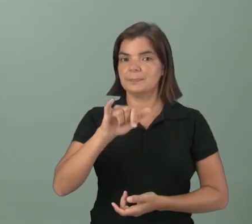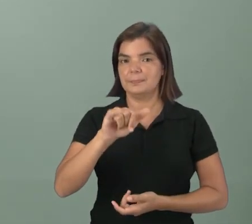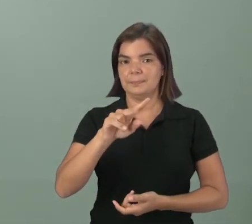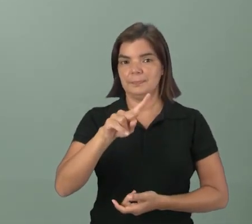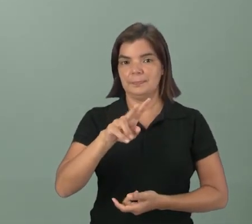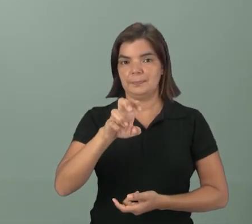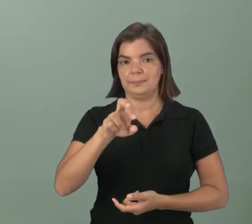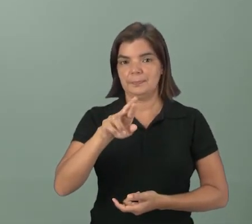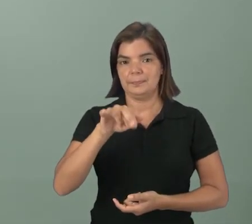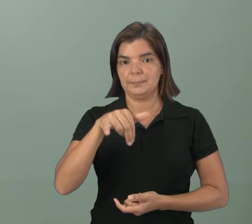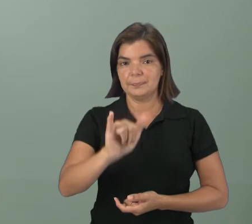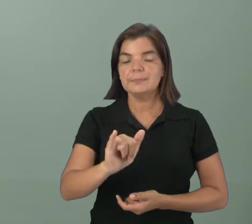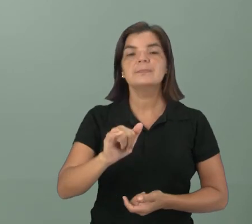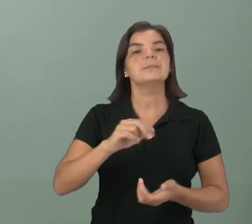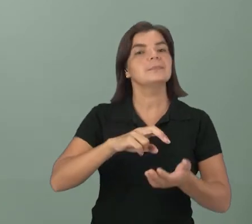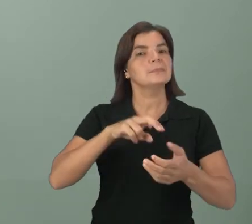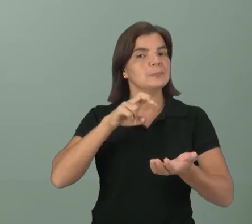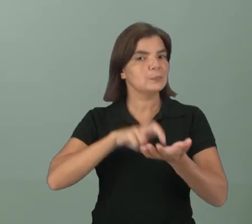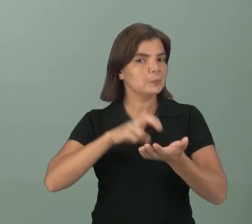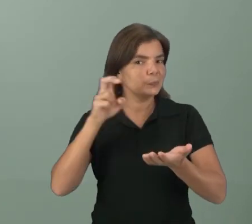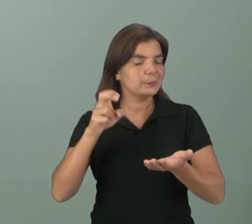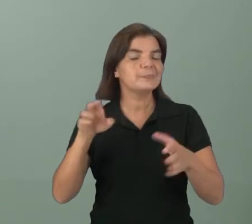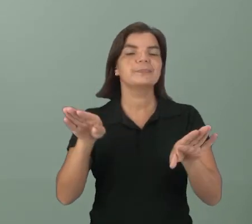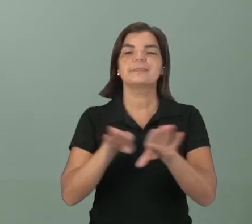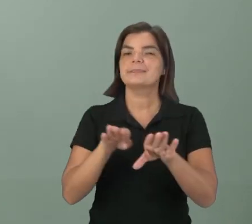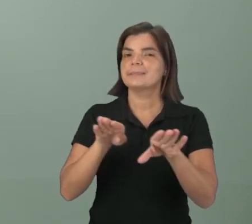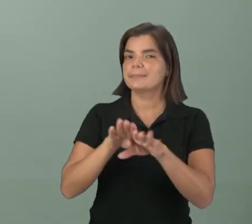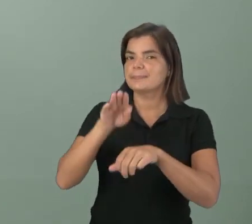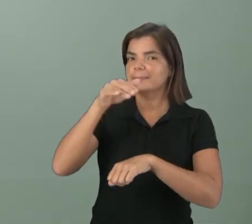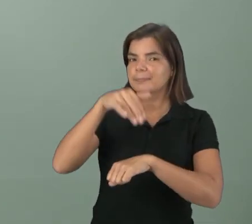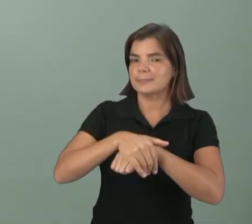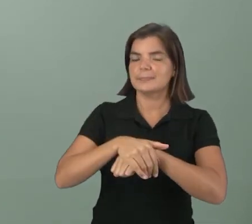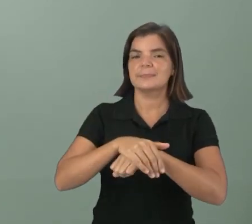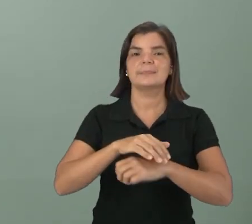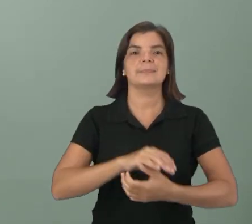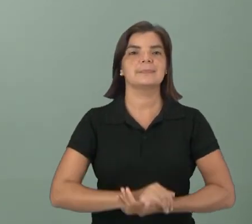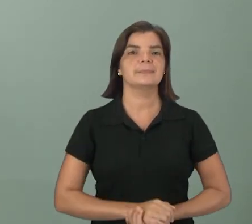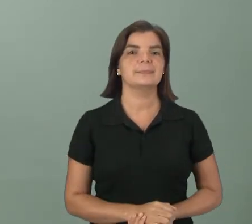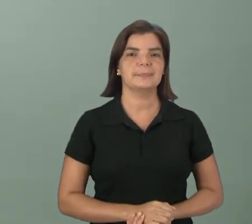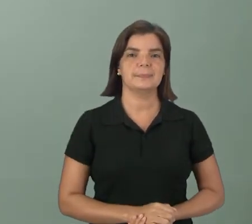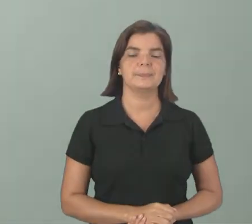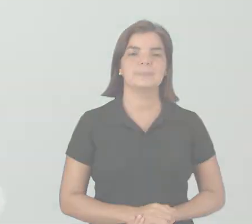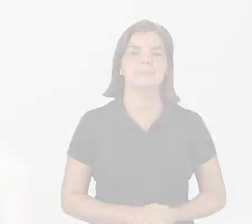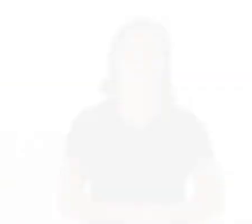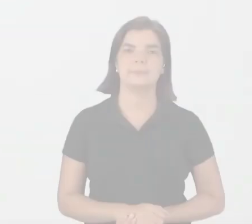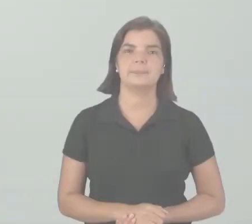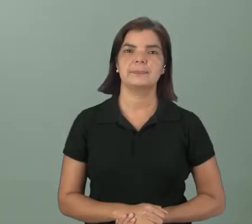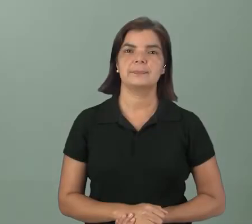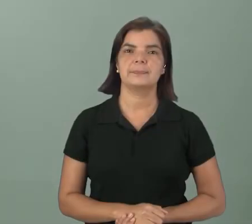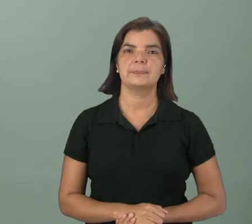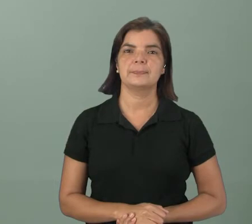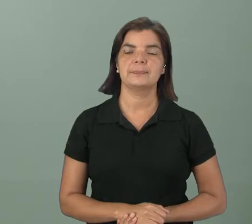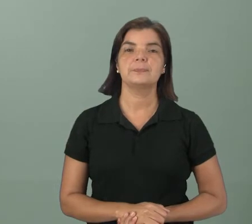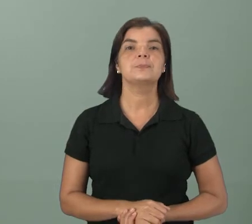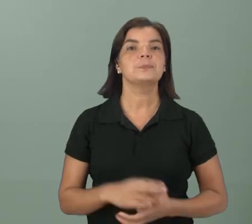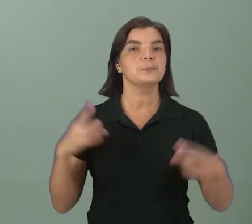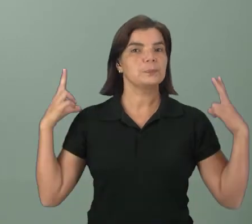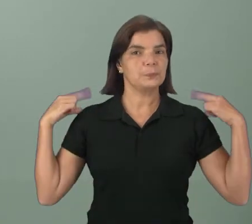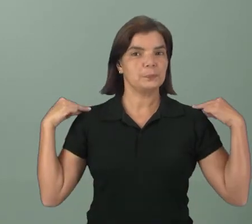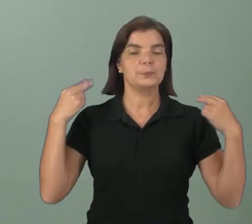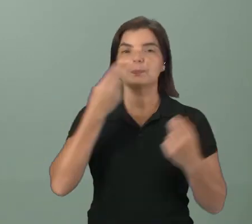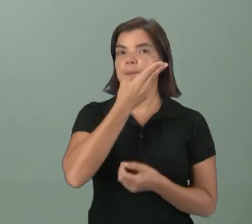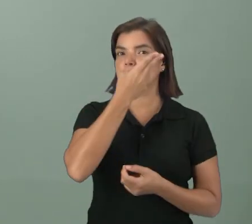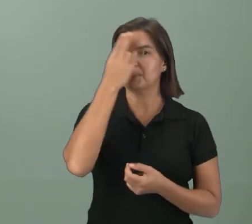atua também no período do dia assim também como no período da noite O